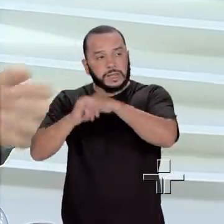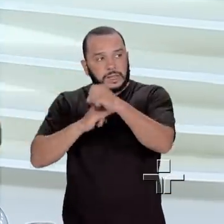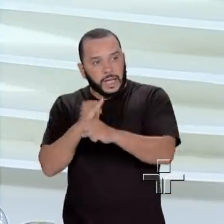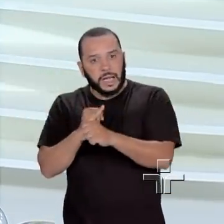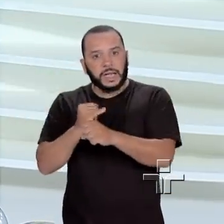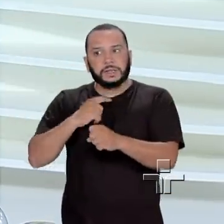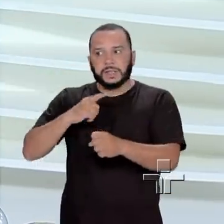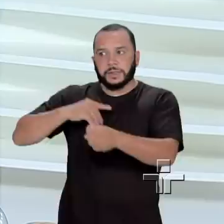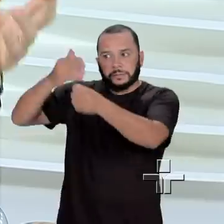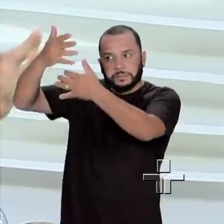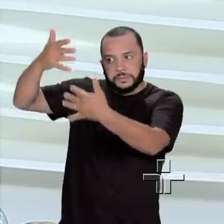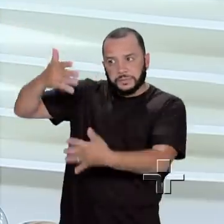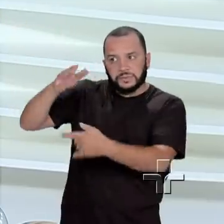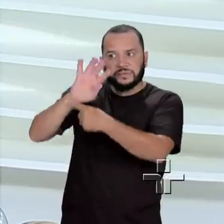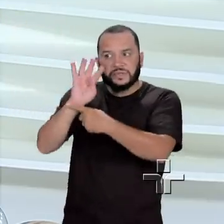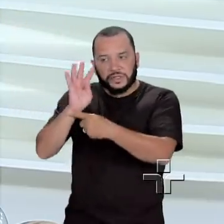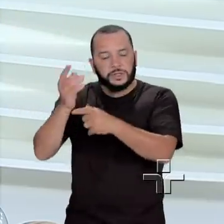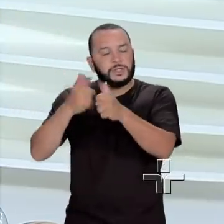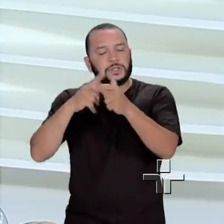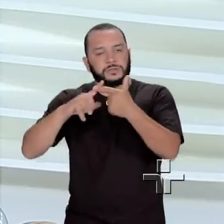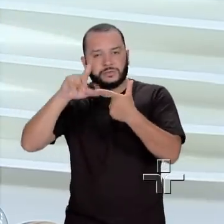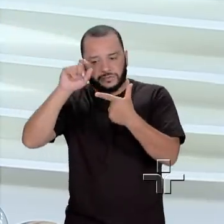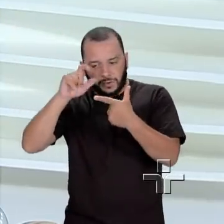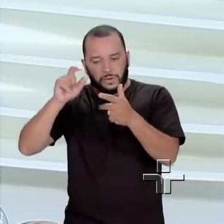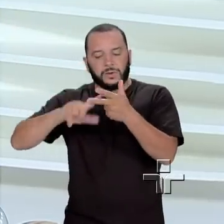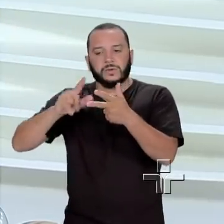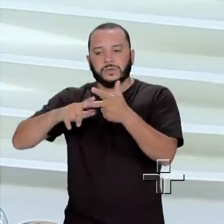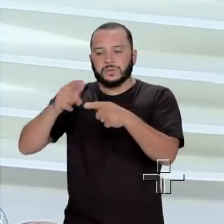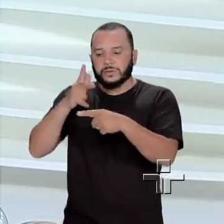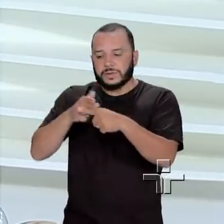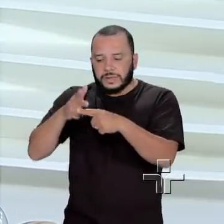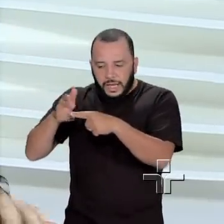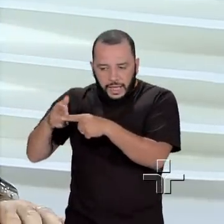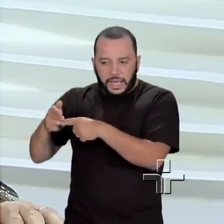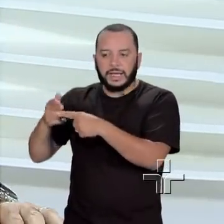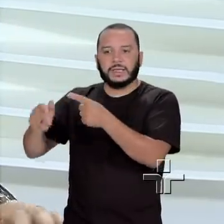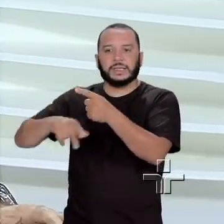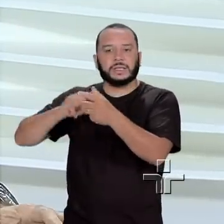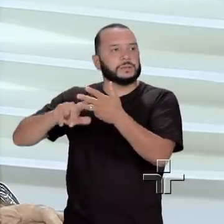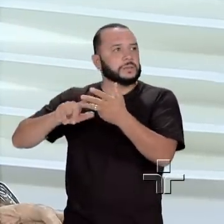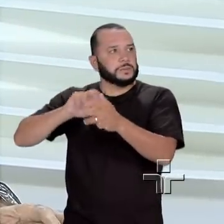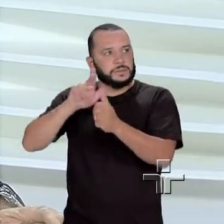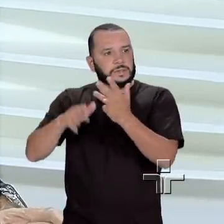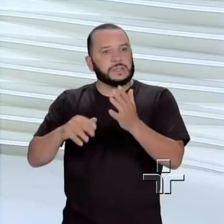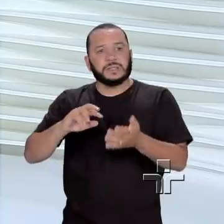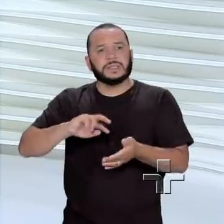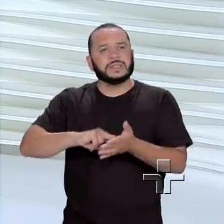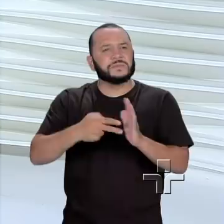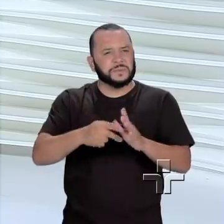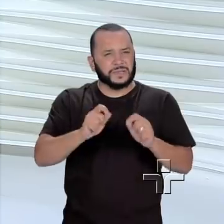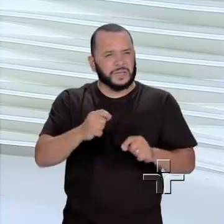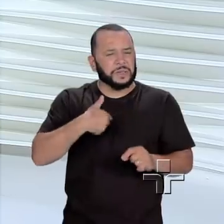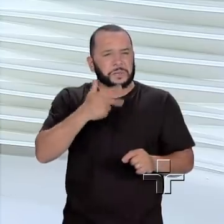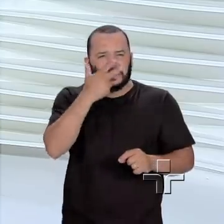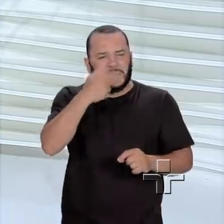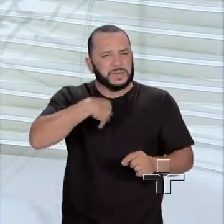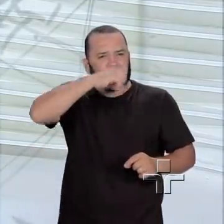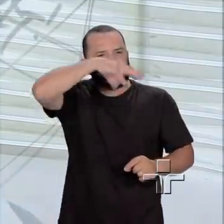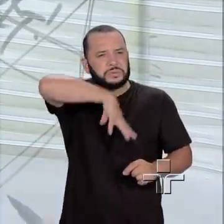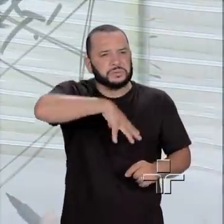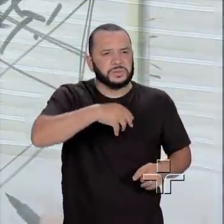conteúdo escrito, vídeo, foto, série, que são completa falta de bom senso. Quer dizer, aquilo ali